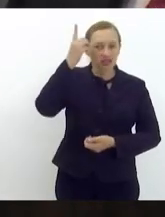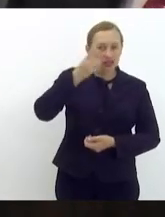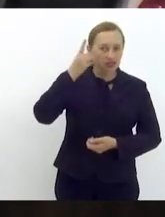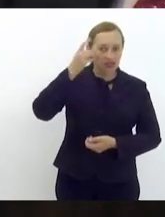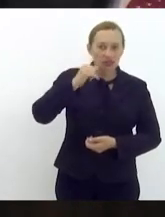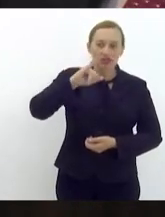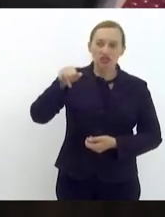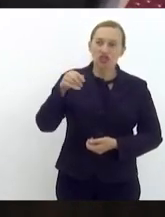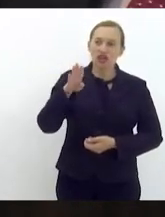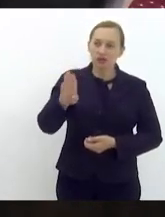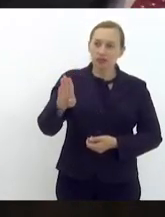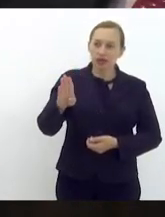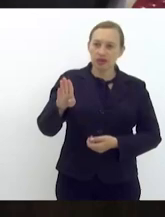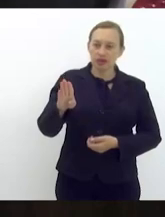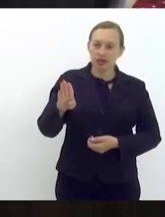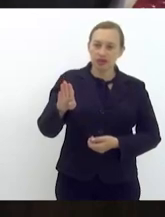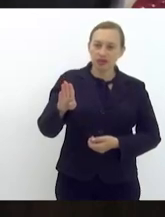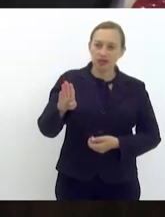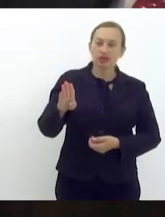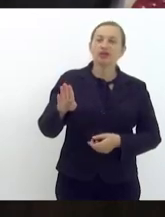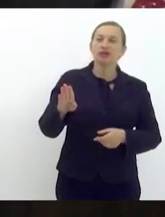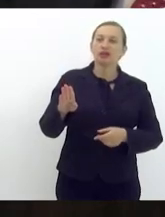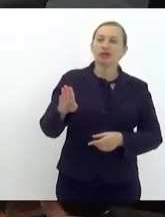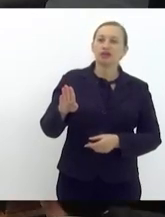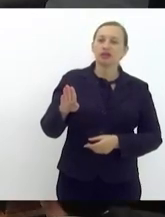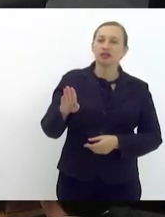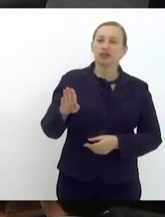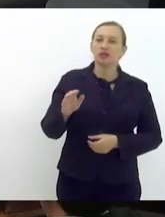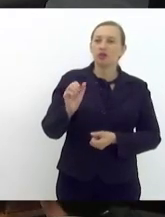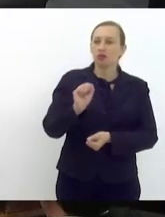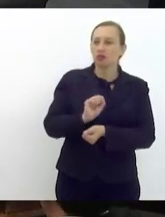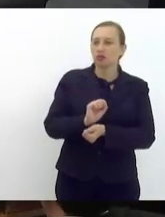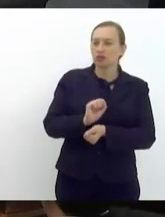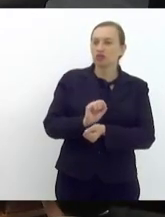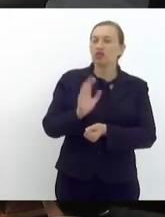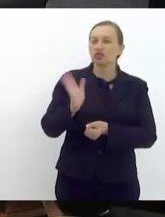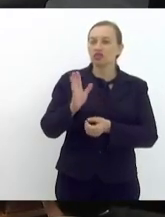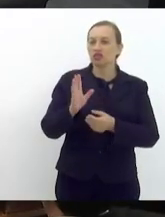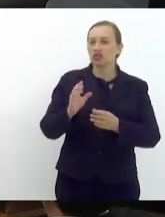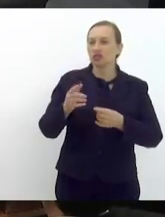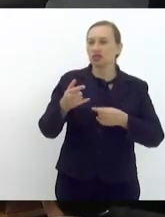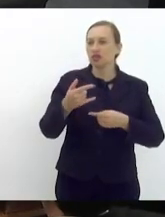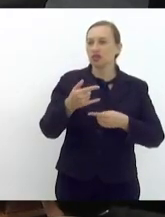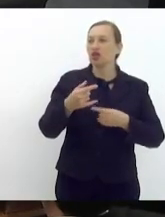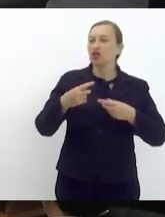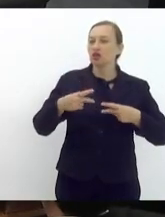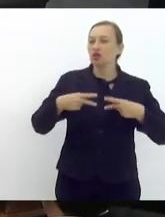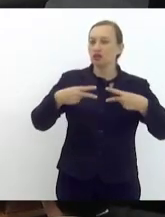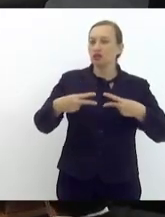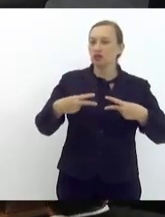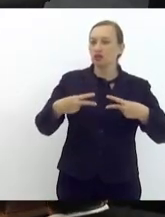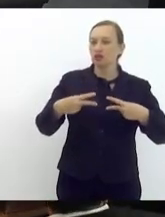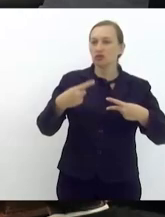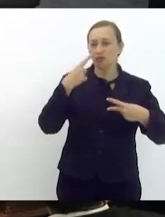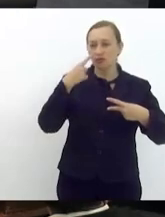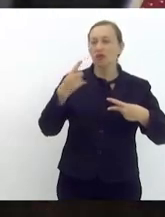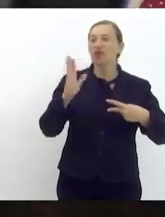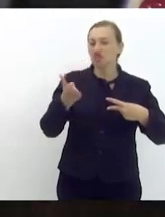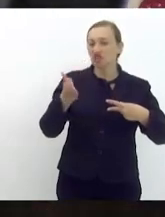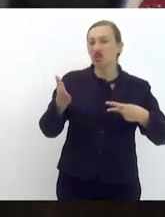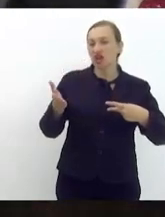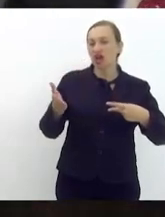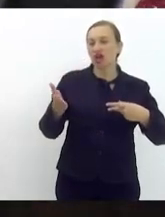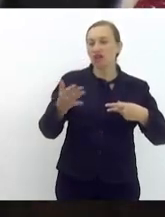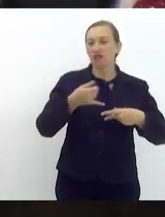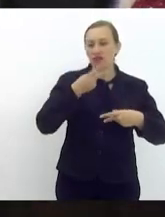Jair Bittencourt. Guilherme, um minutinho, tia Jo. Ah, não, já saiu do link. Era só para confirmar que ele entrou online aqui. Mas ele já tinha deixado